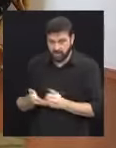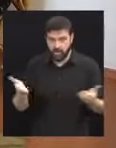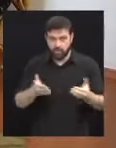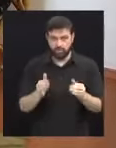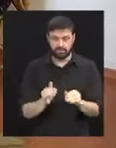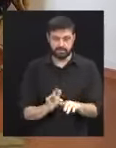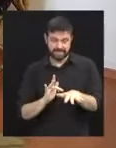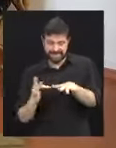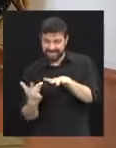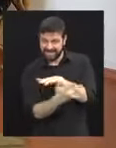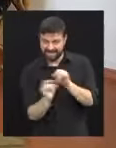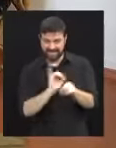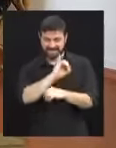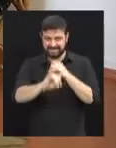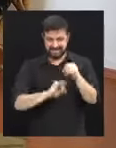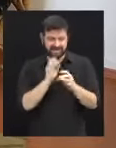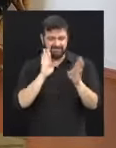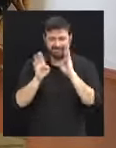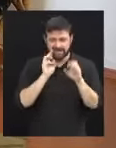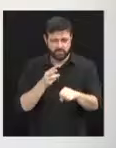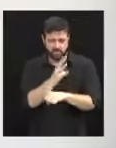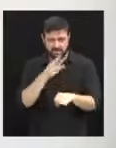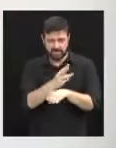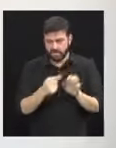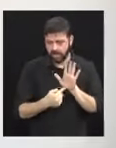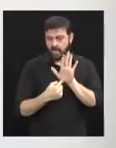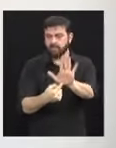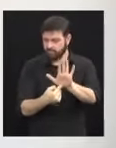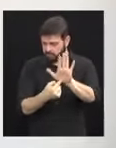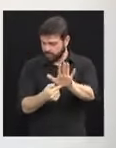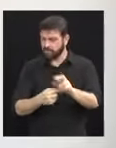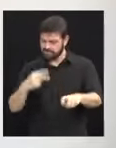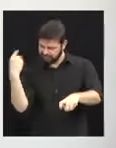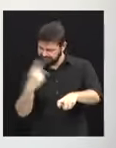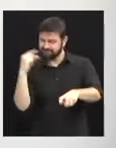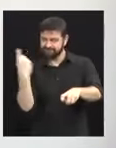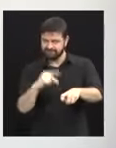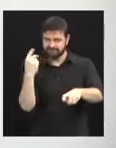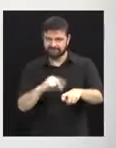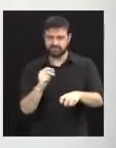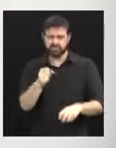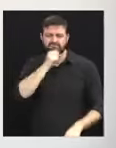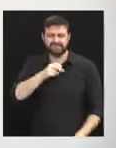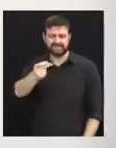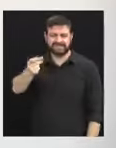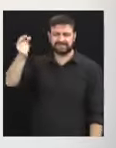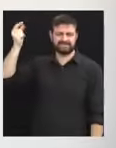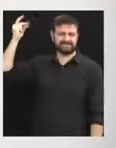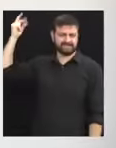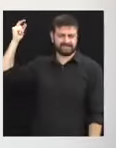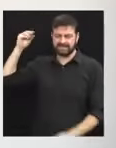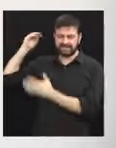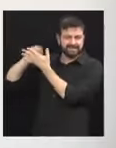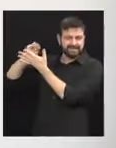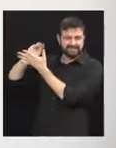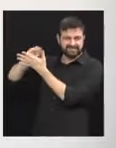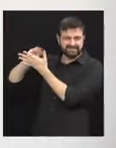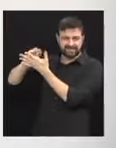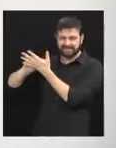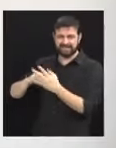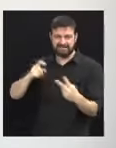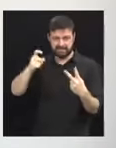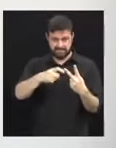redes sociais contribuem muito, né, para esse boom da causa. E também antigamente não existiam tantos recursos, né?